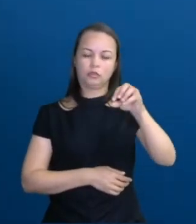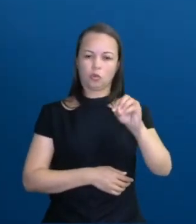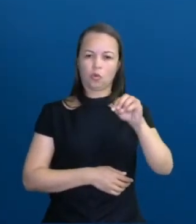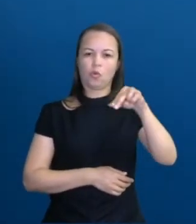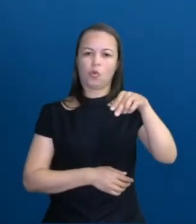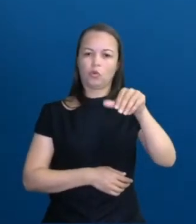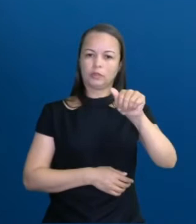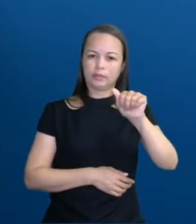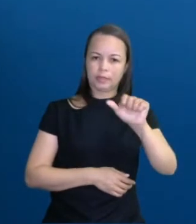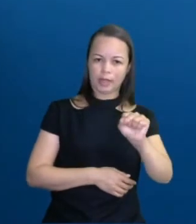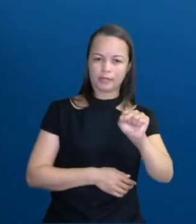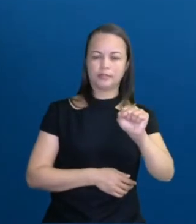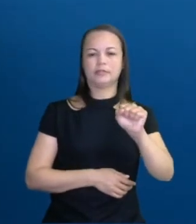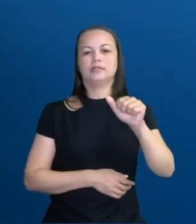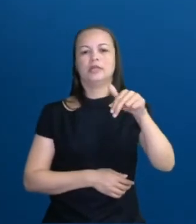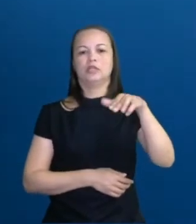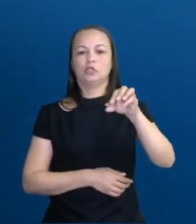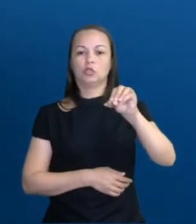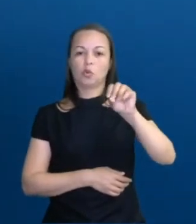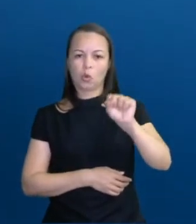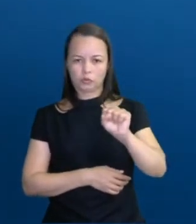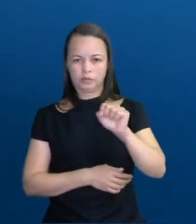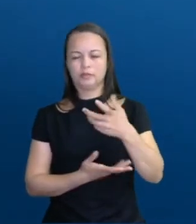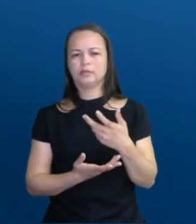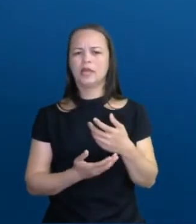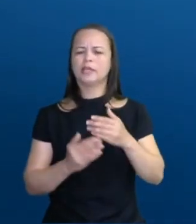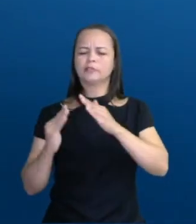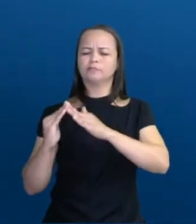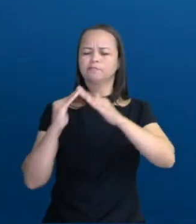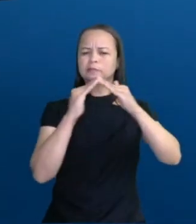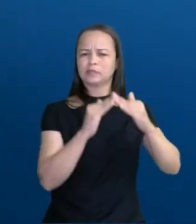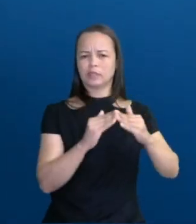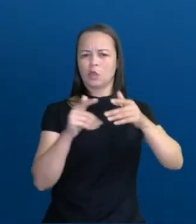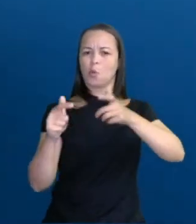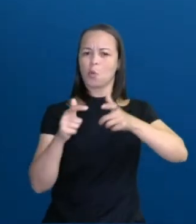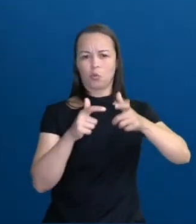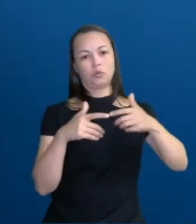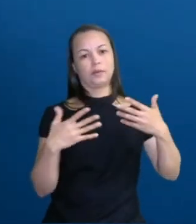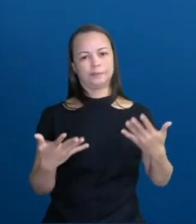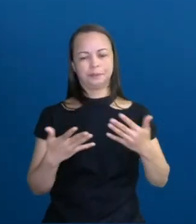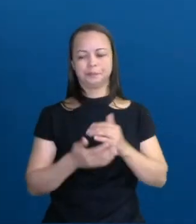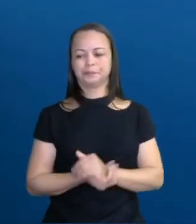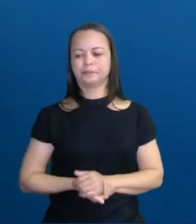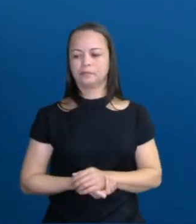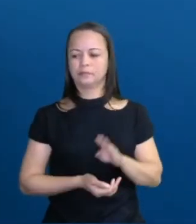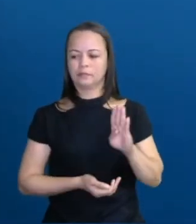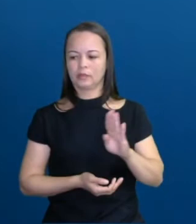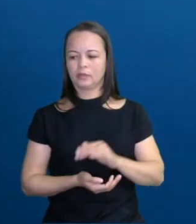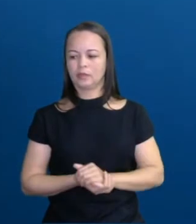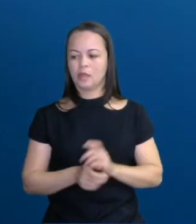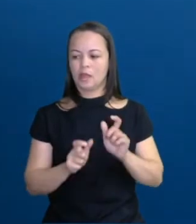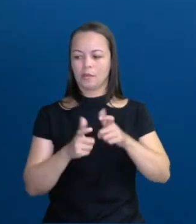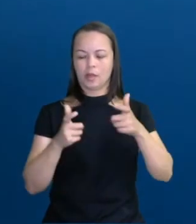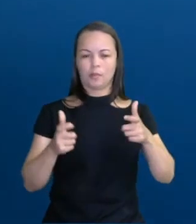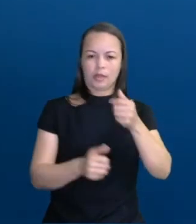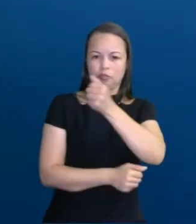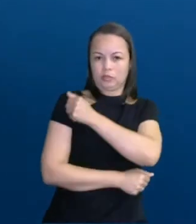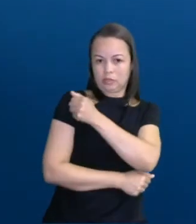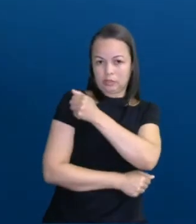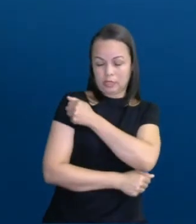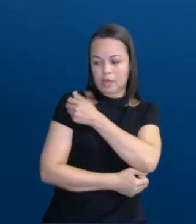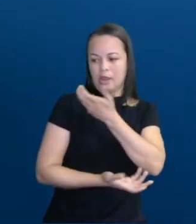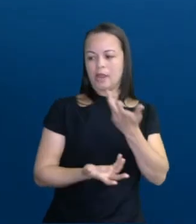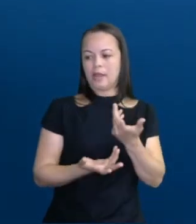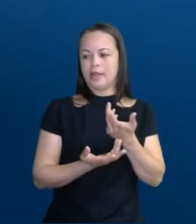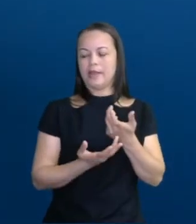nas então está verdadeira porque quem reside reside em algum lugar letra b a maior parte dos